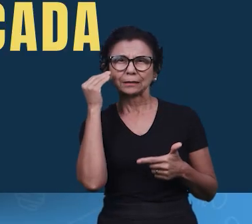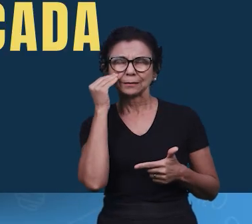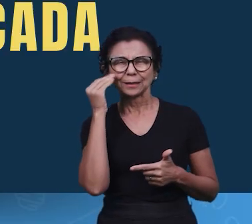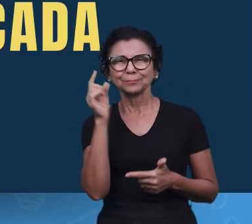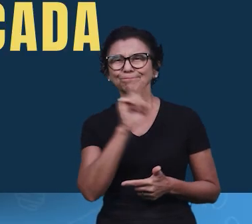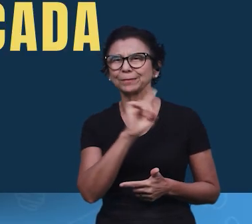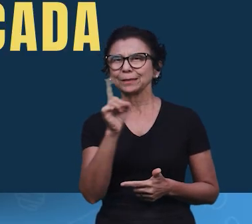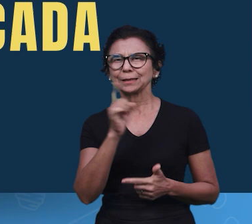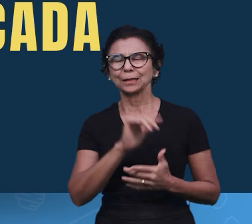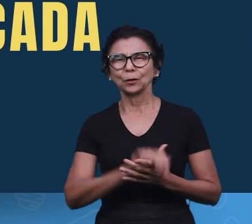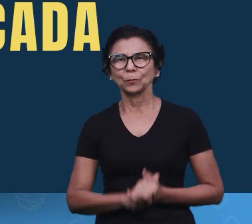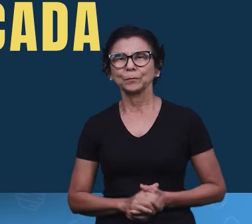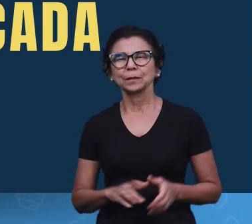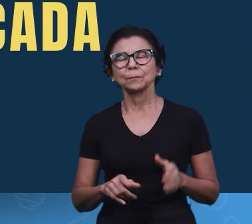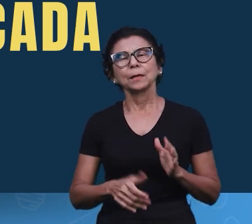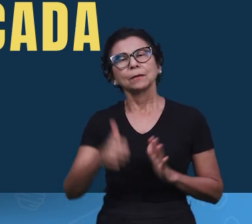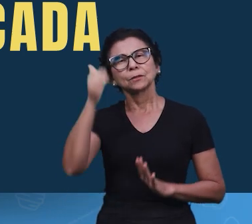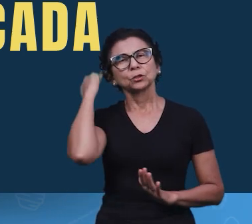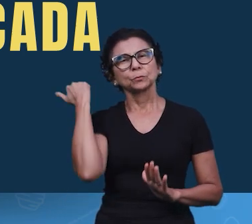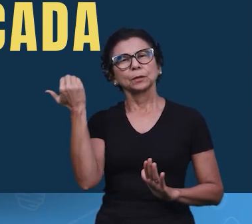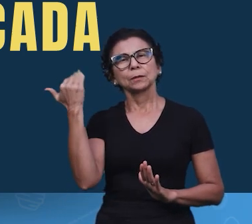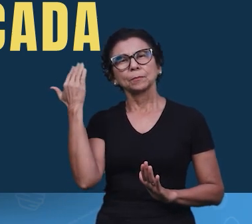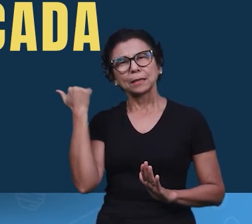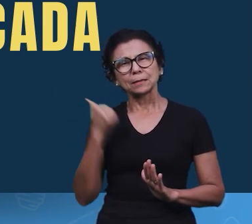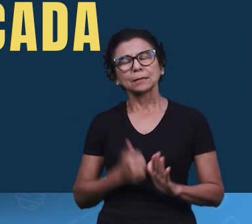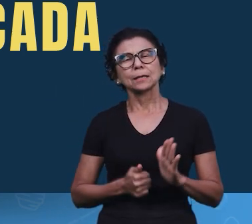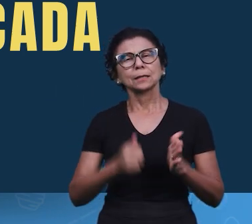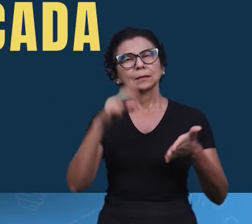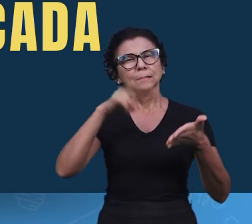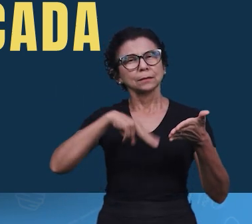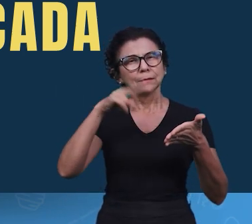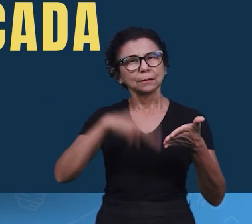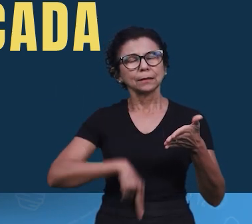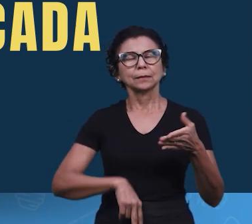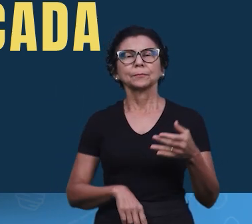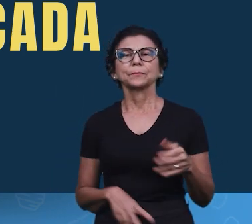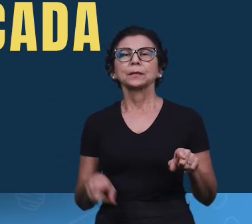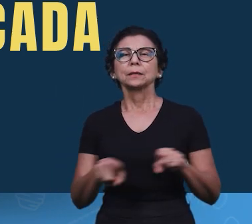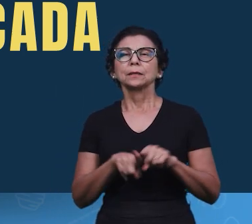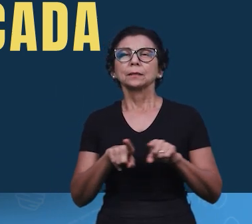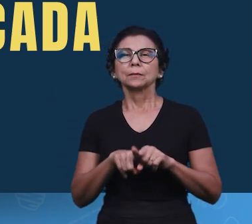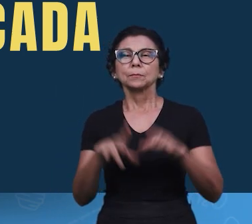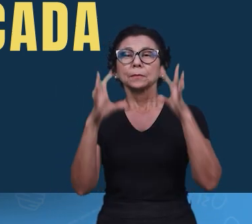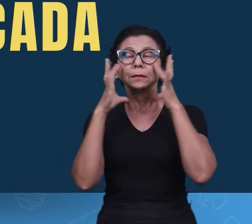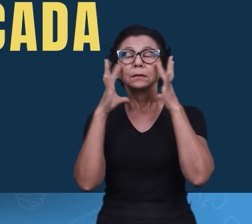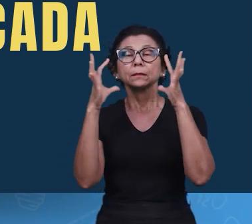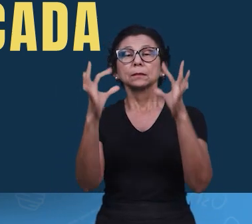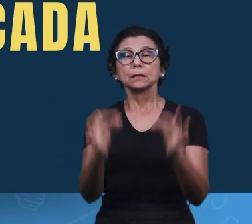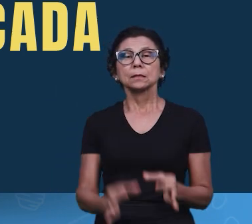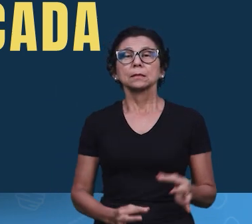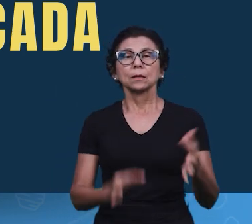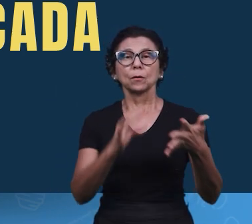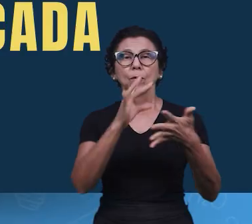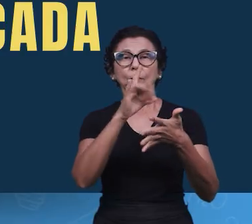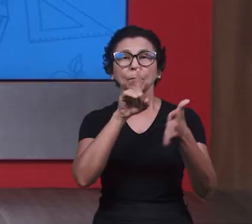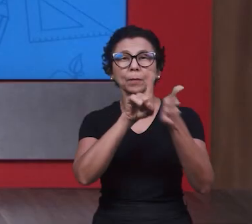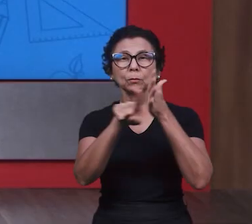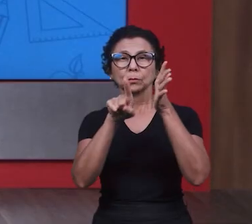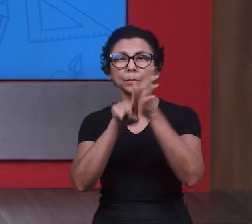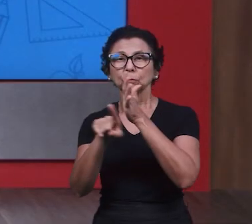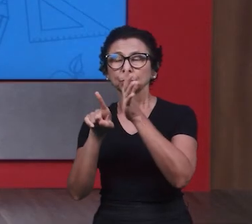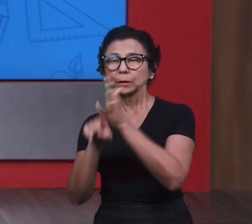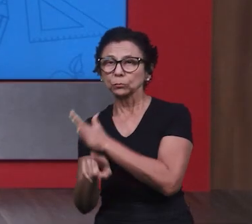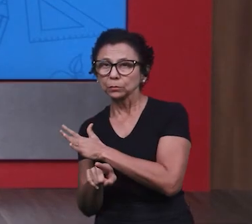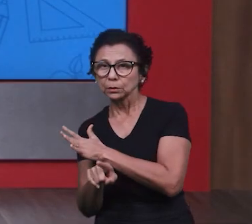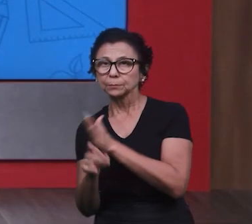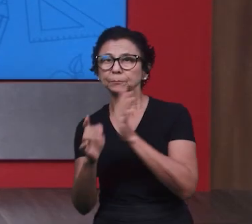vestibulares anteriores? Por que devemos ler com atenção cada questão? Então,